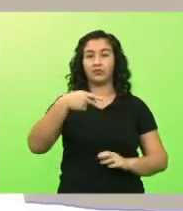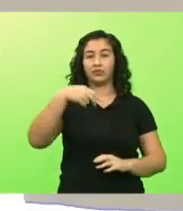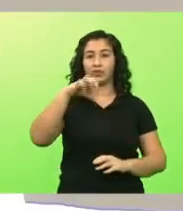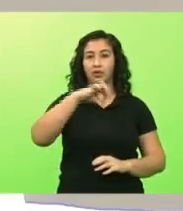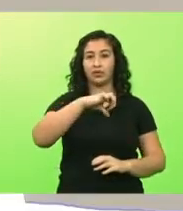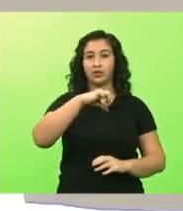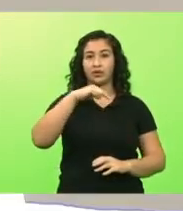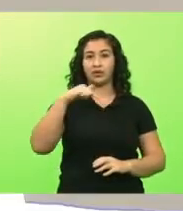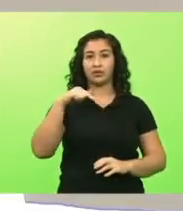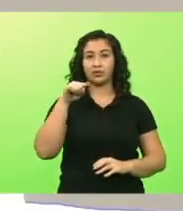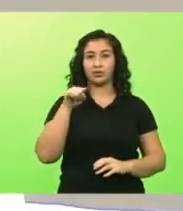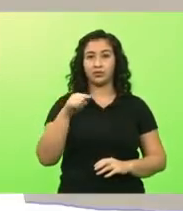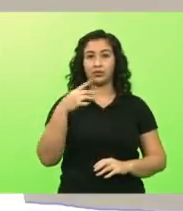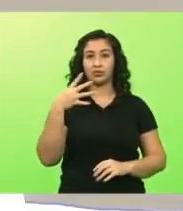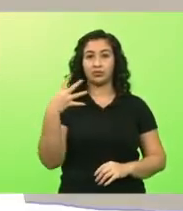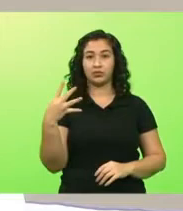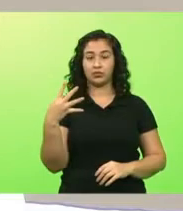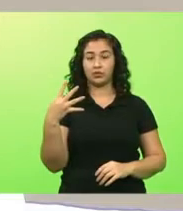97.4, autor deputado